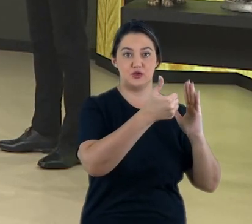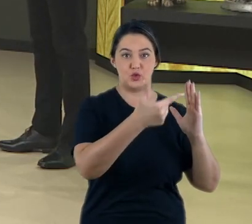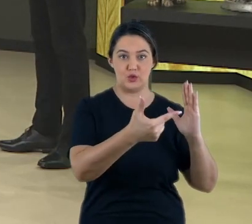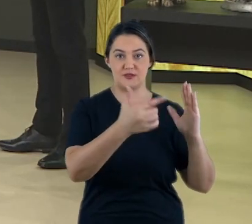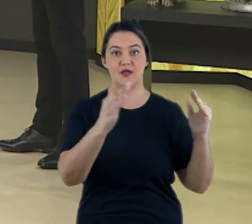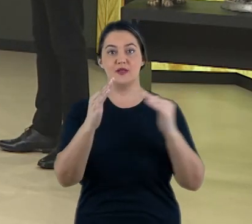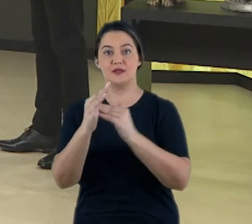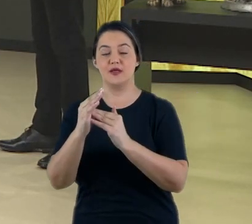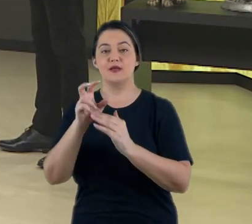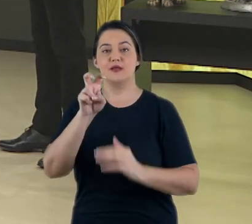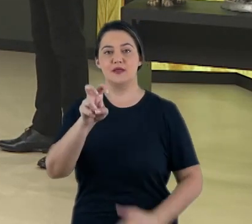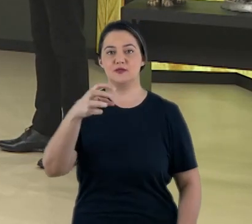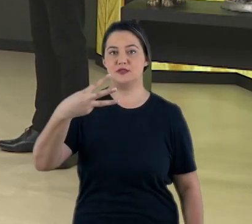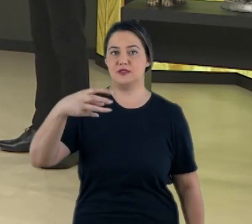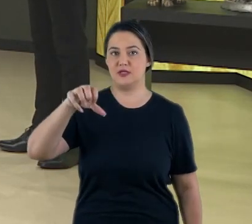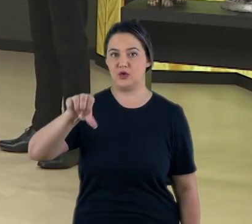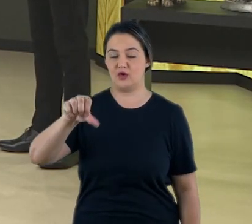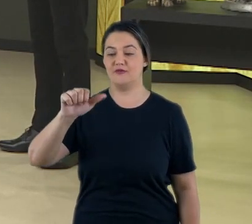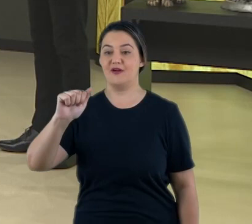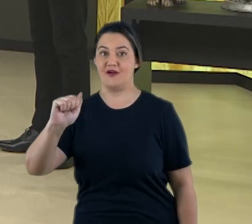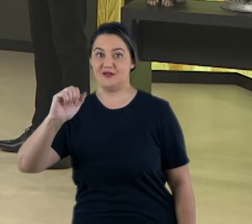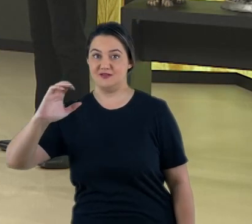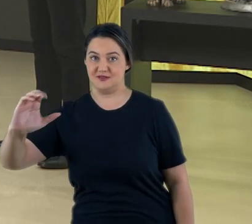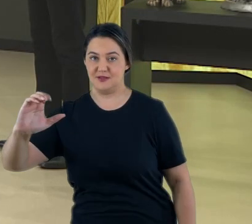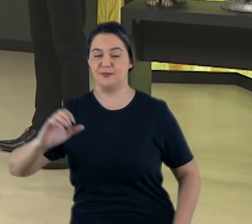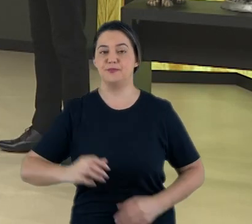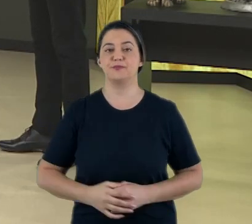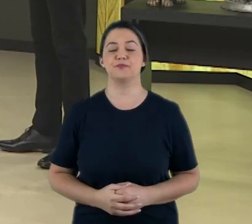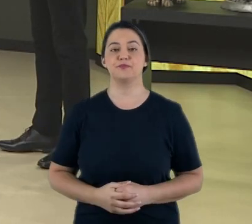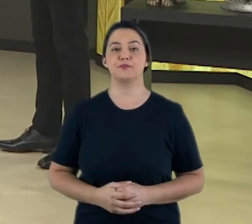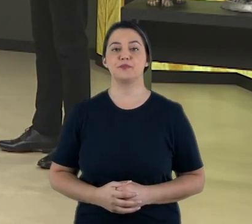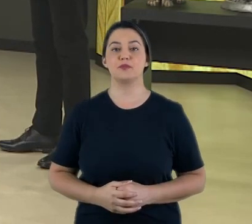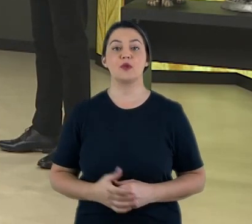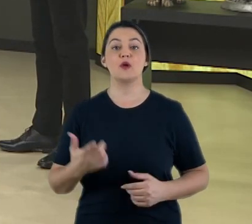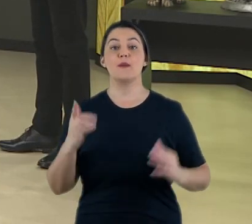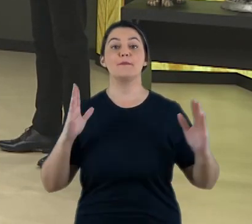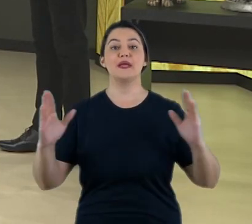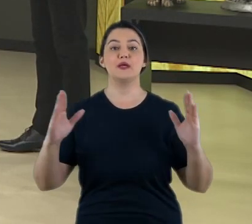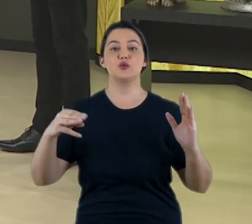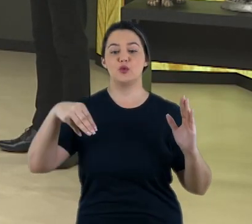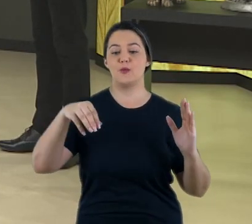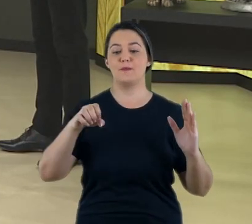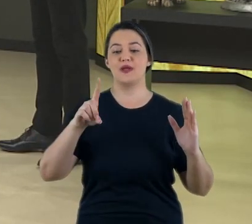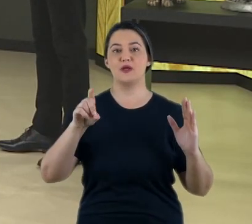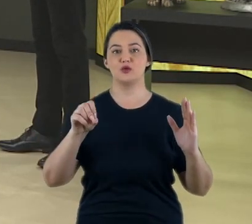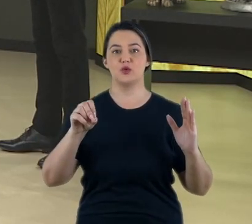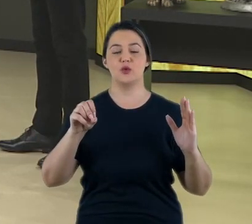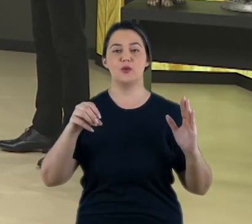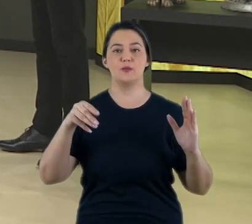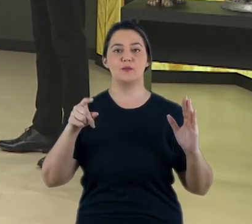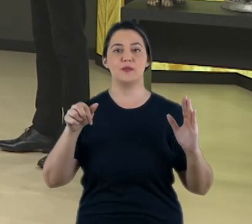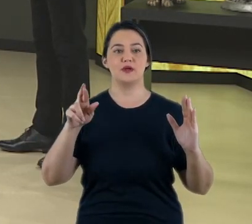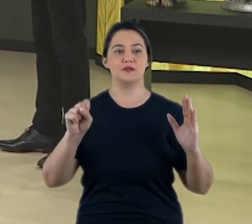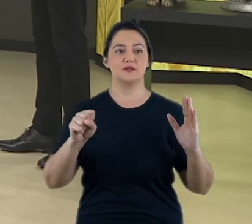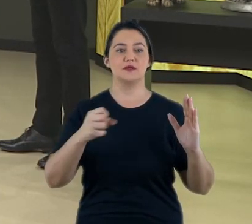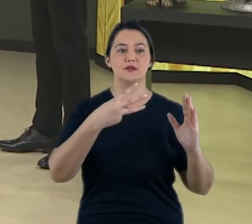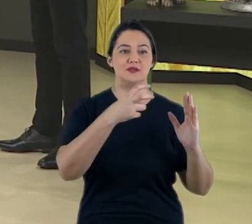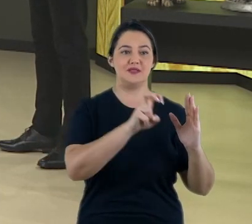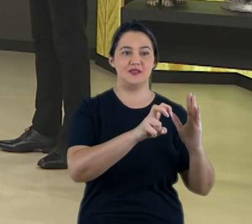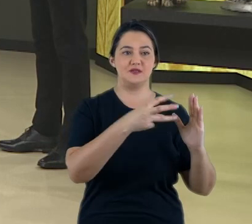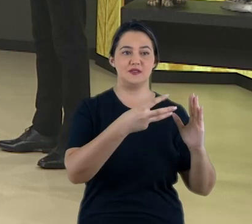a.C. até 539 a.C. Já a Medopérsia, ela dominou o mundo de